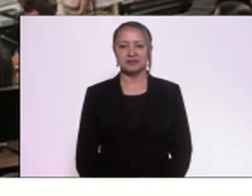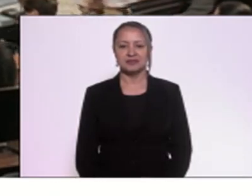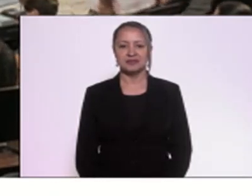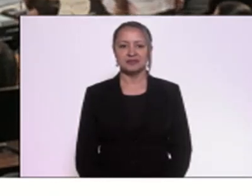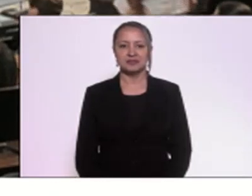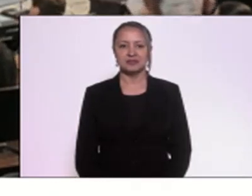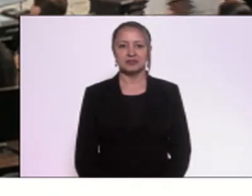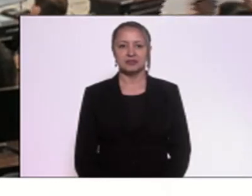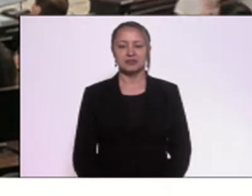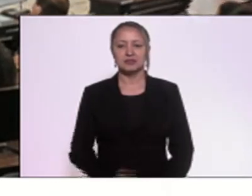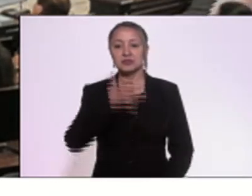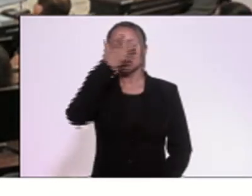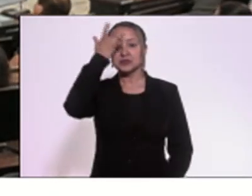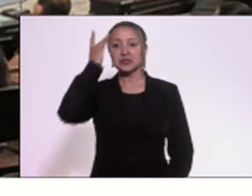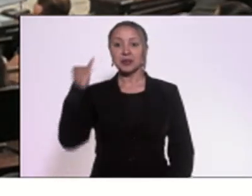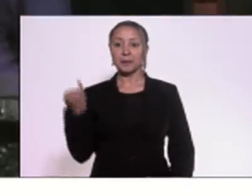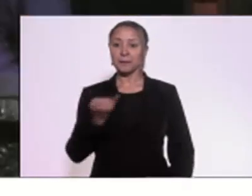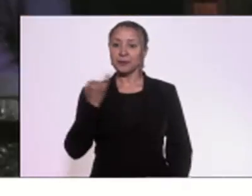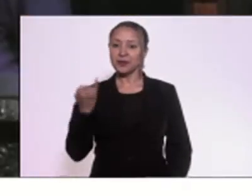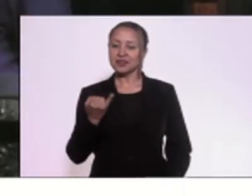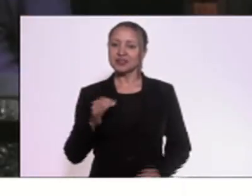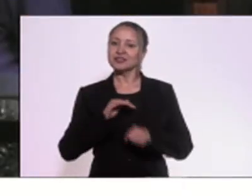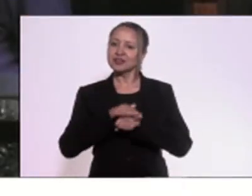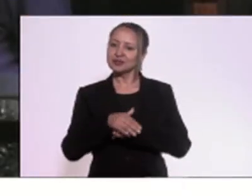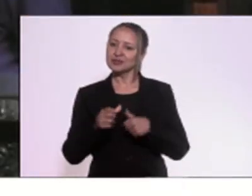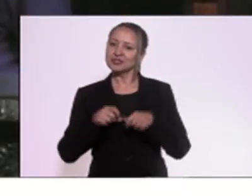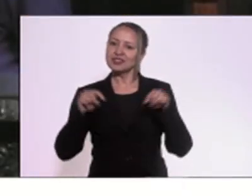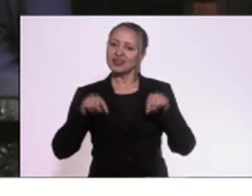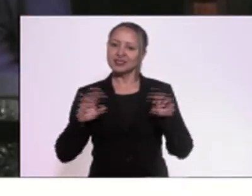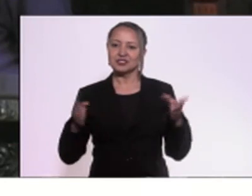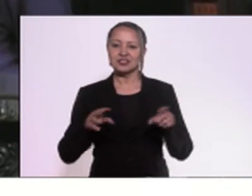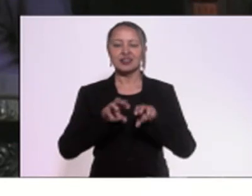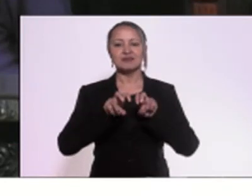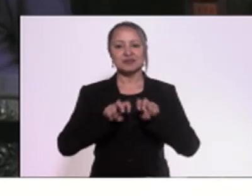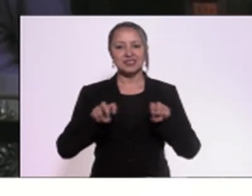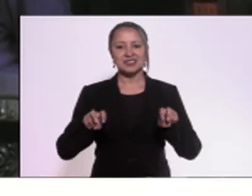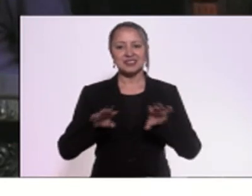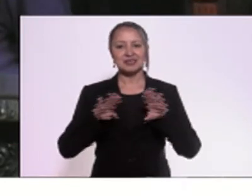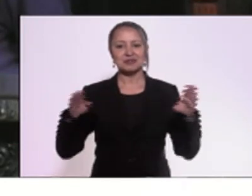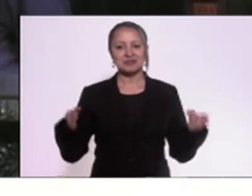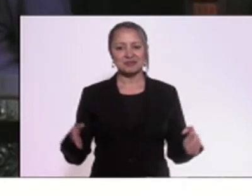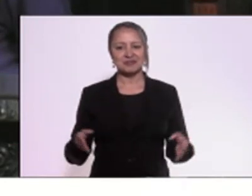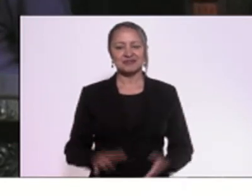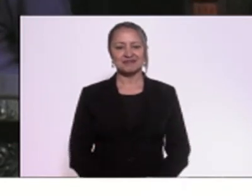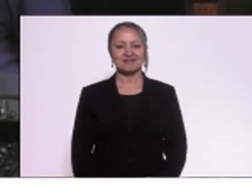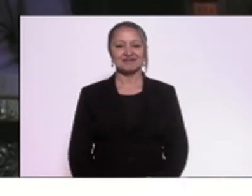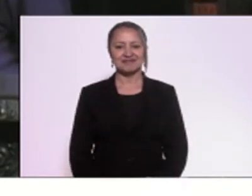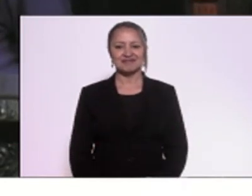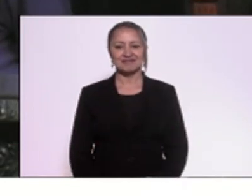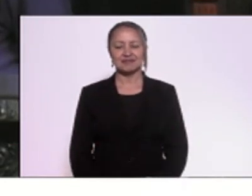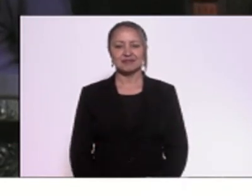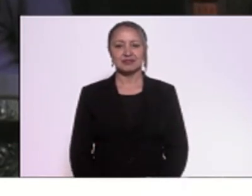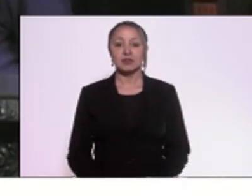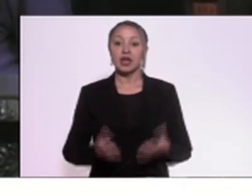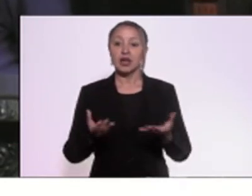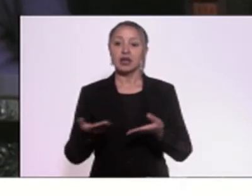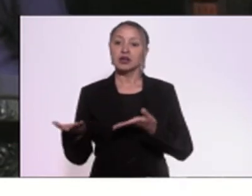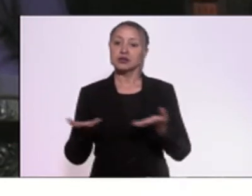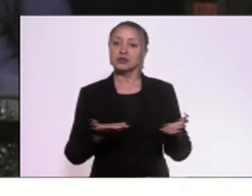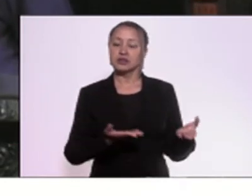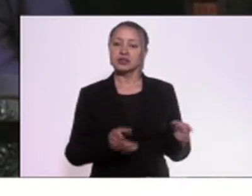A pessoa mais importante da noite já está na mesa, não é isso, deputada Laura? Eu queria agora convidar para